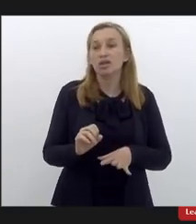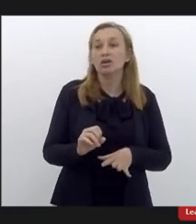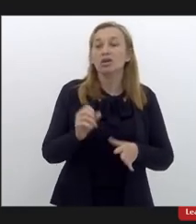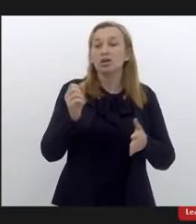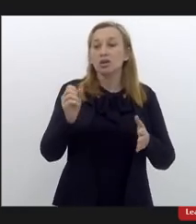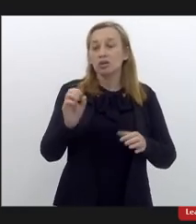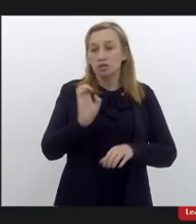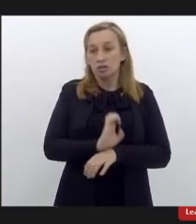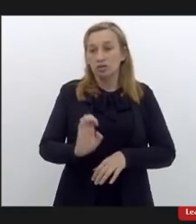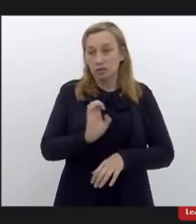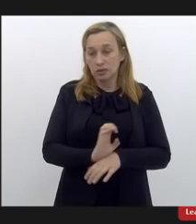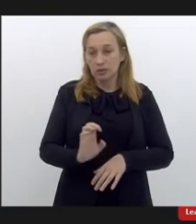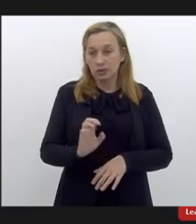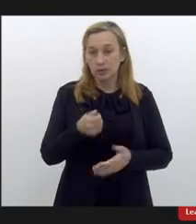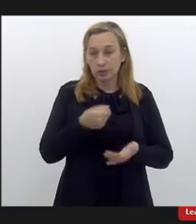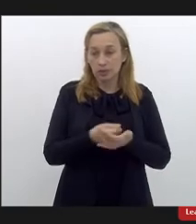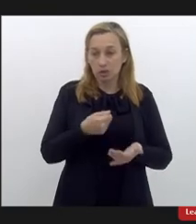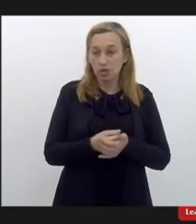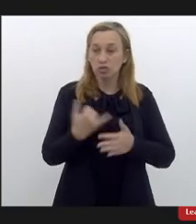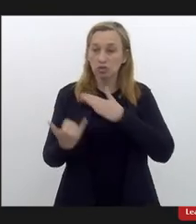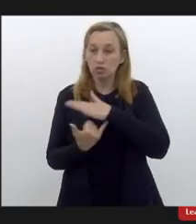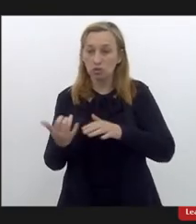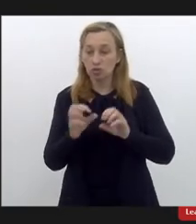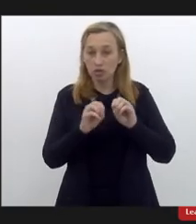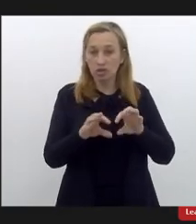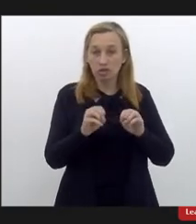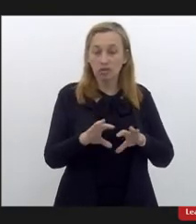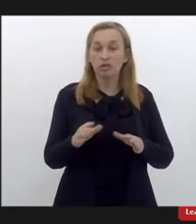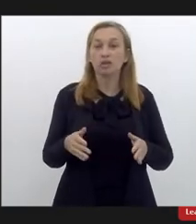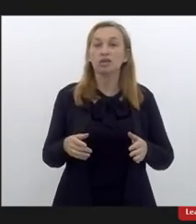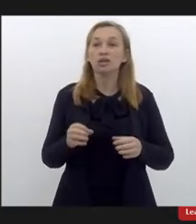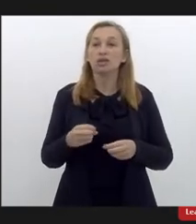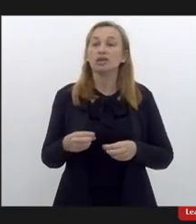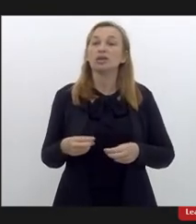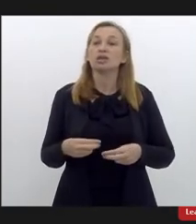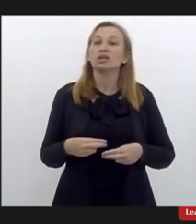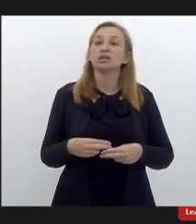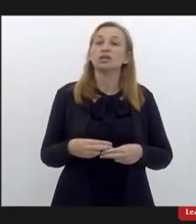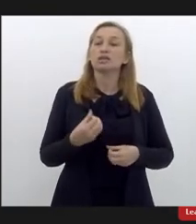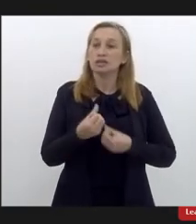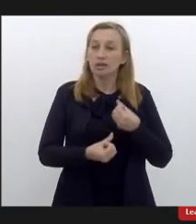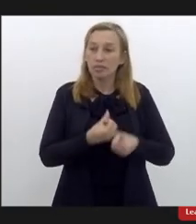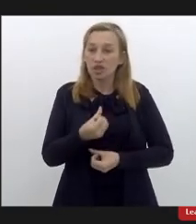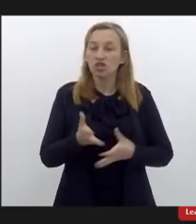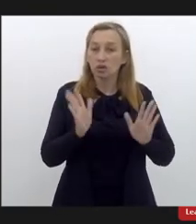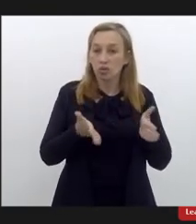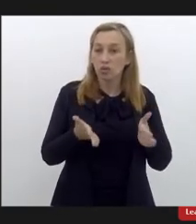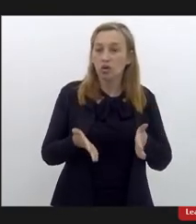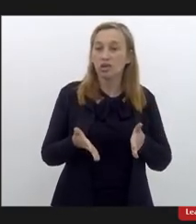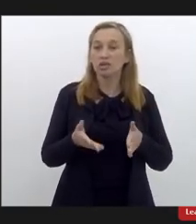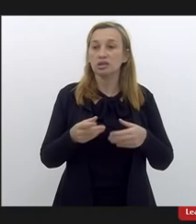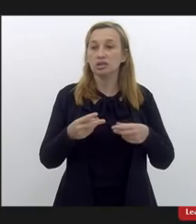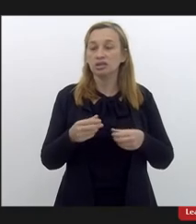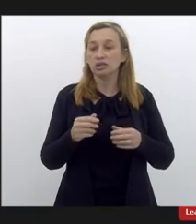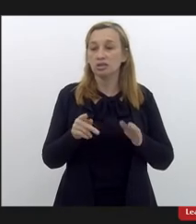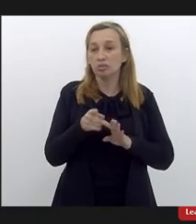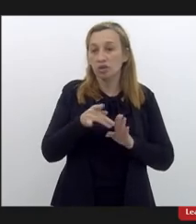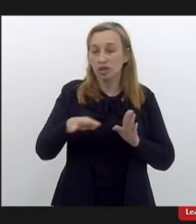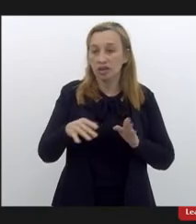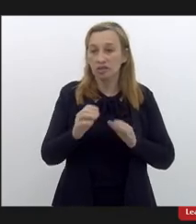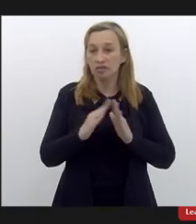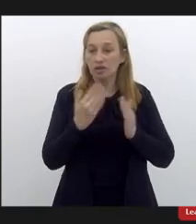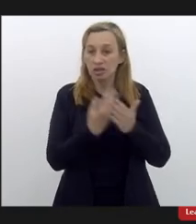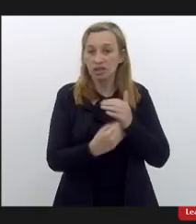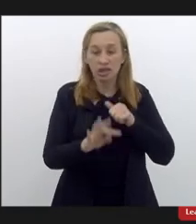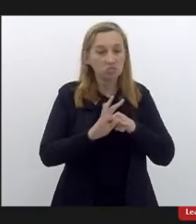obrigatório no Instituto de Educação. Esse semestre, o nosso setor de estágio, alegando uma portaria da FAETEC, disse que não poderia mais